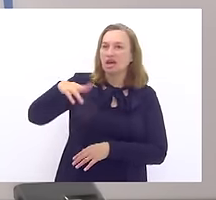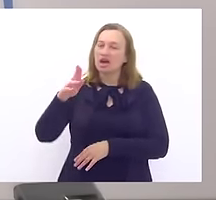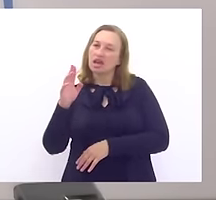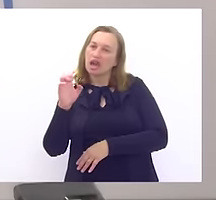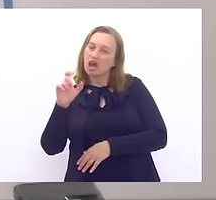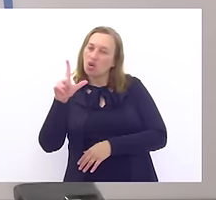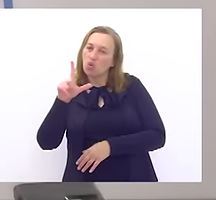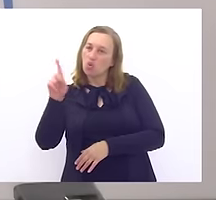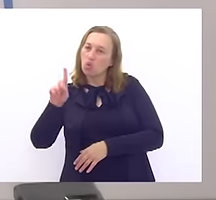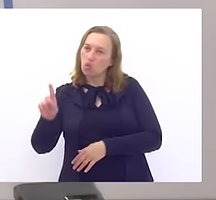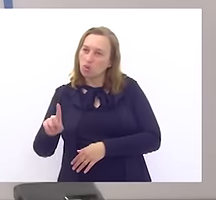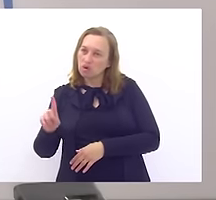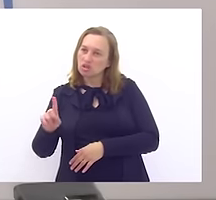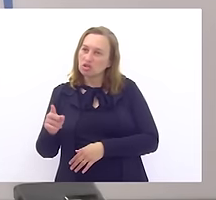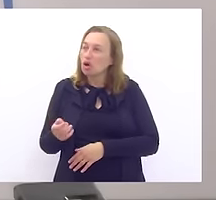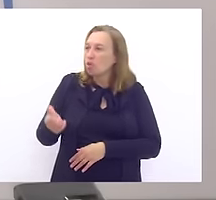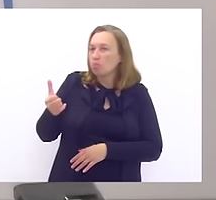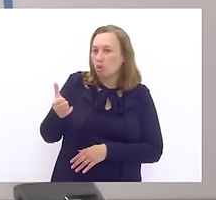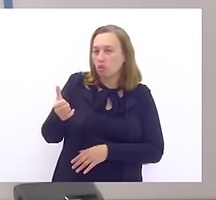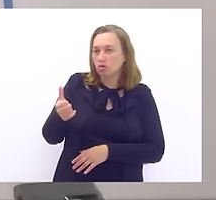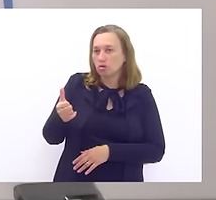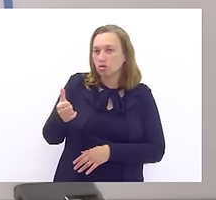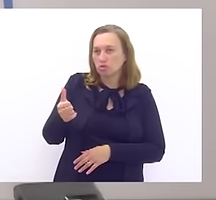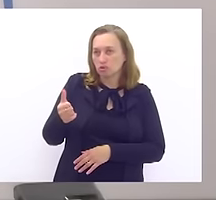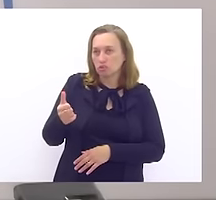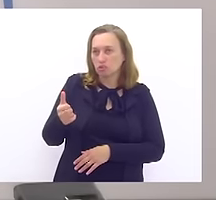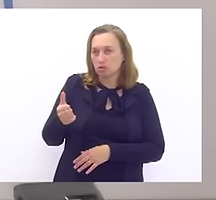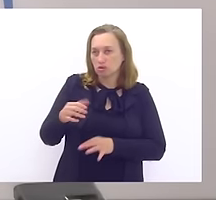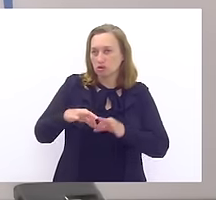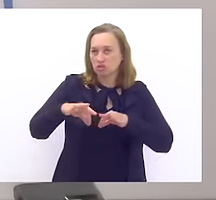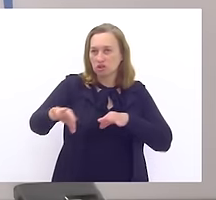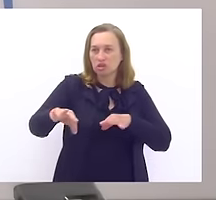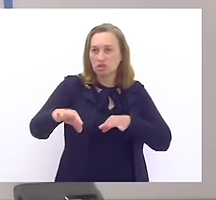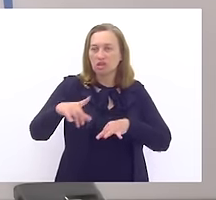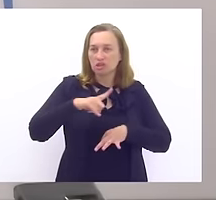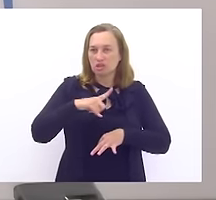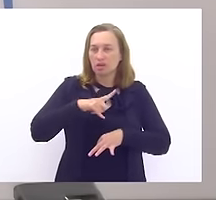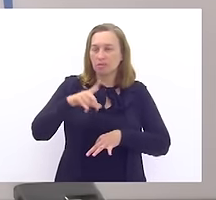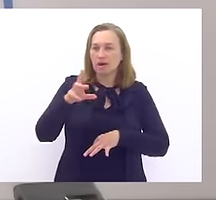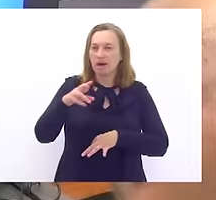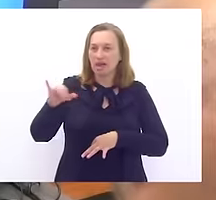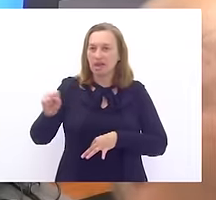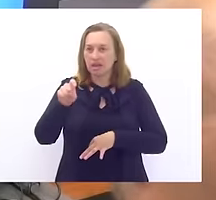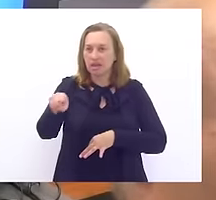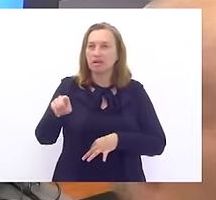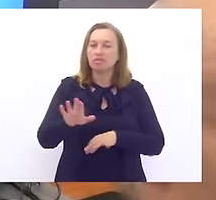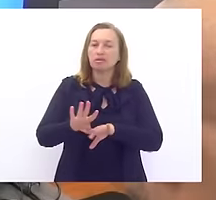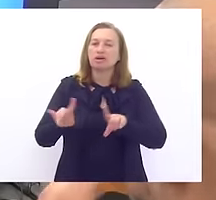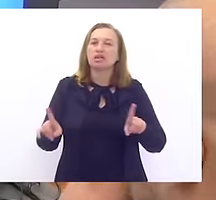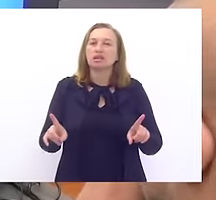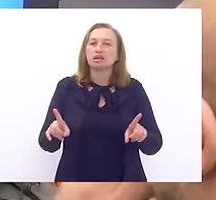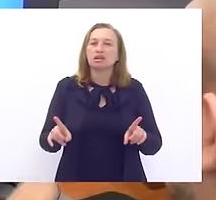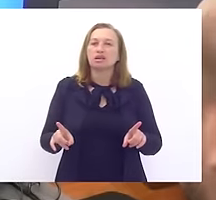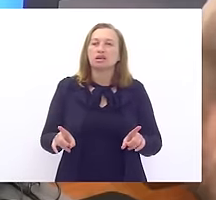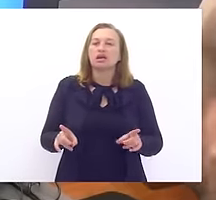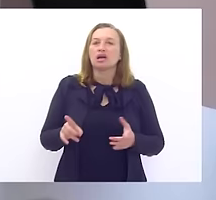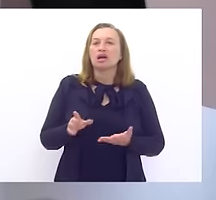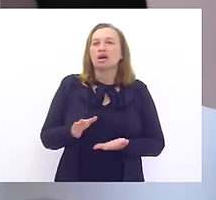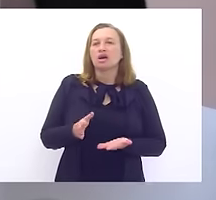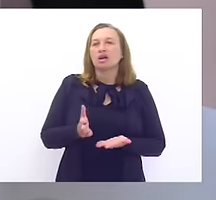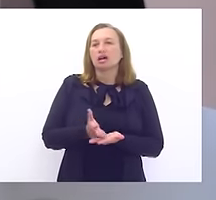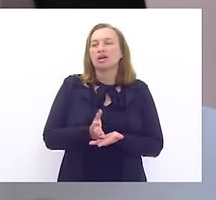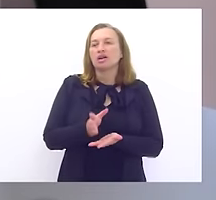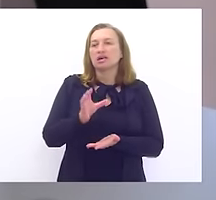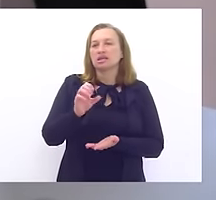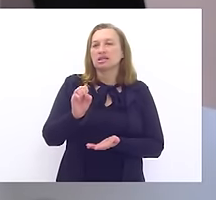poucos quilômetros depois você tem a presença da operação ali é porque tem uma diferença né a operação foca é conduzida pela cegov não